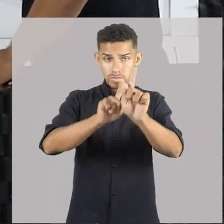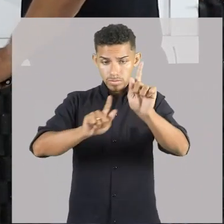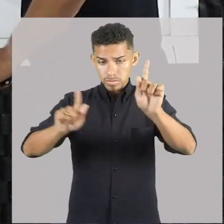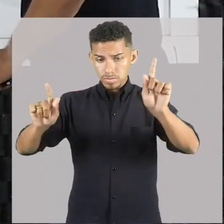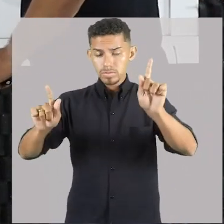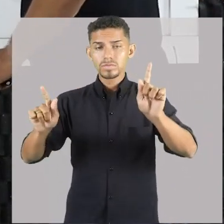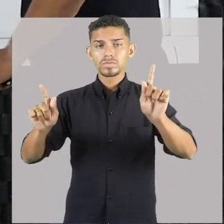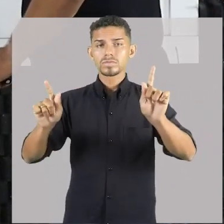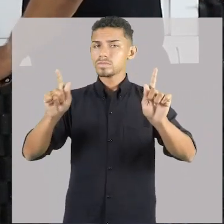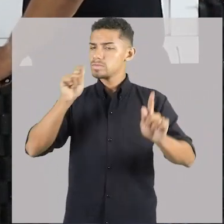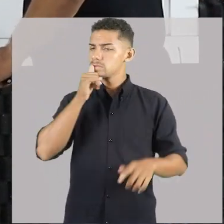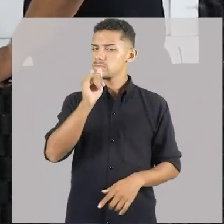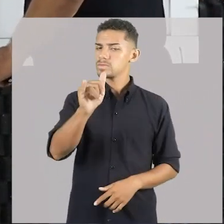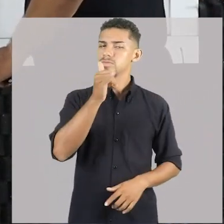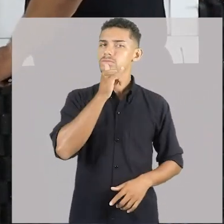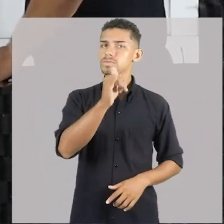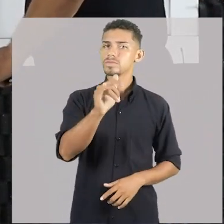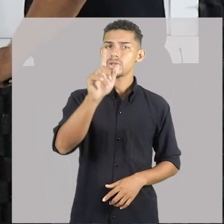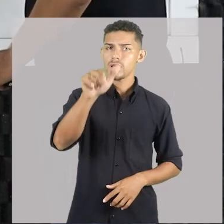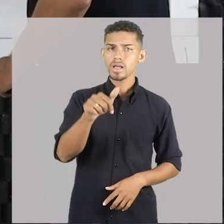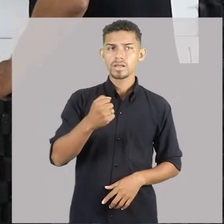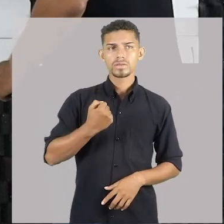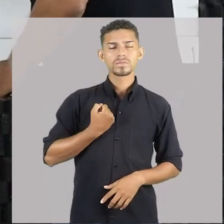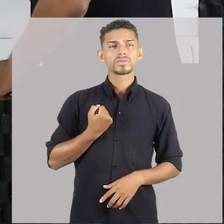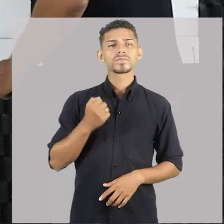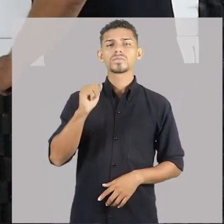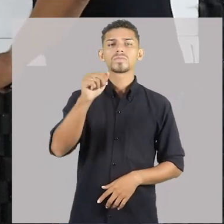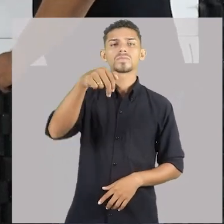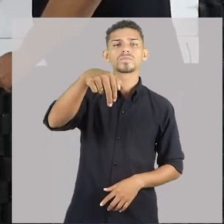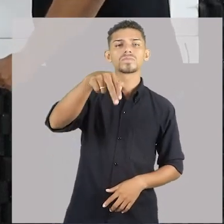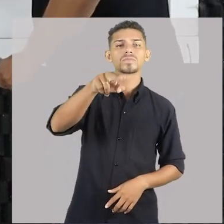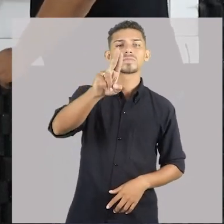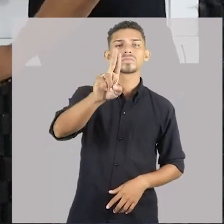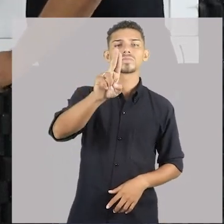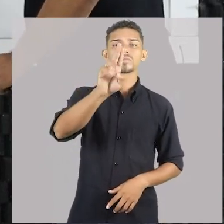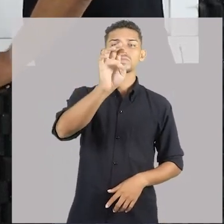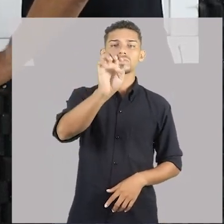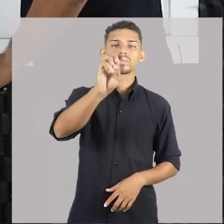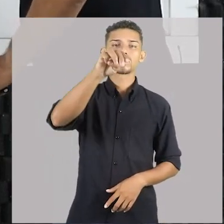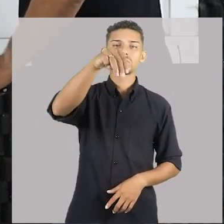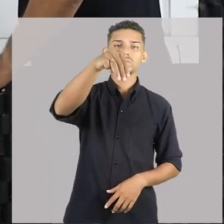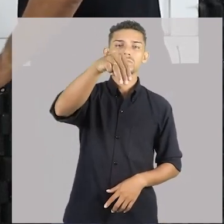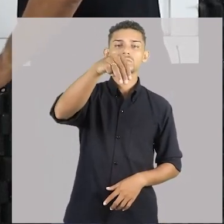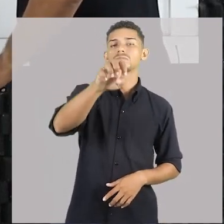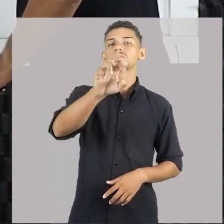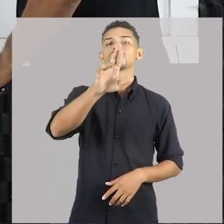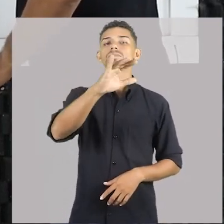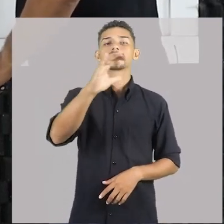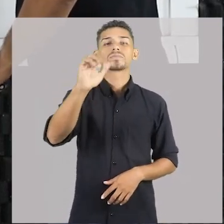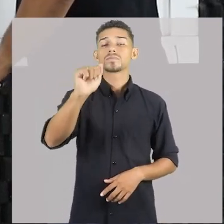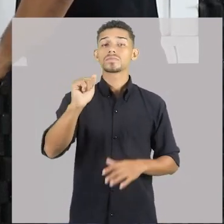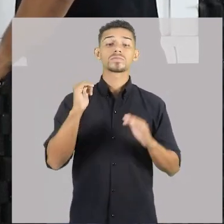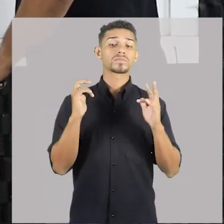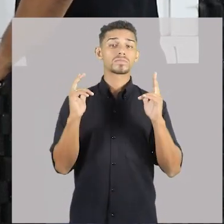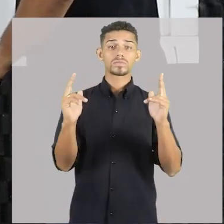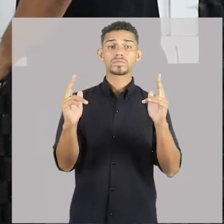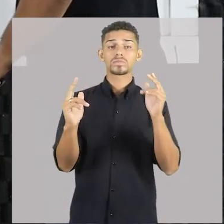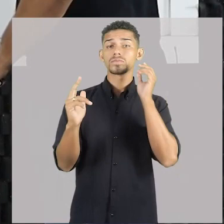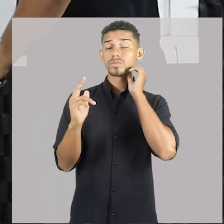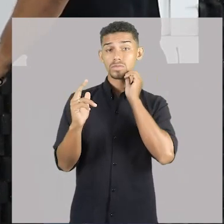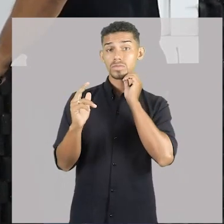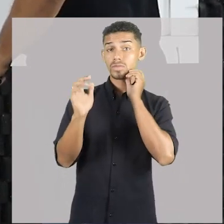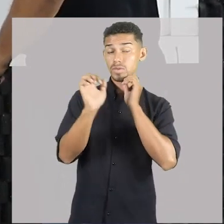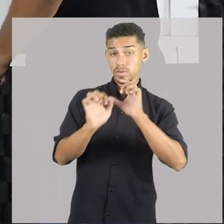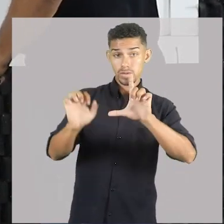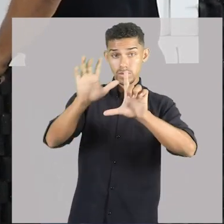cargas elétricas é numericamente, bem aqui, ó, é numericamente igual à área